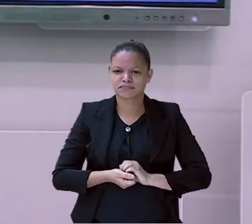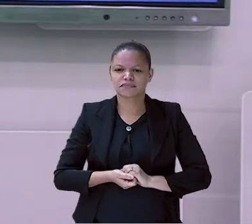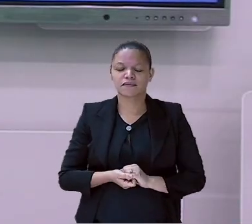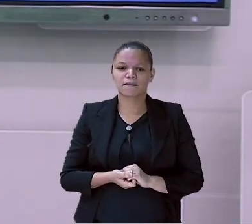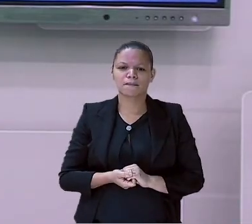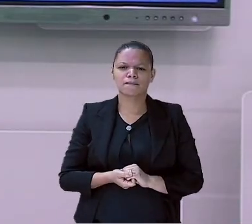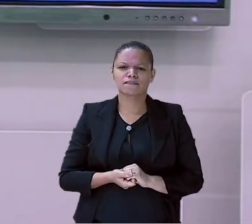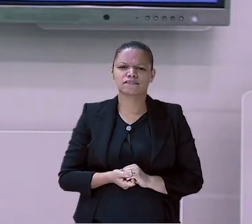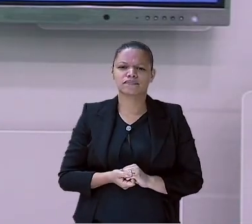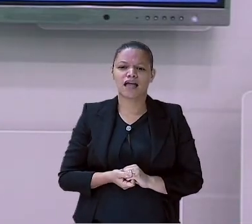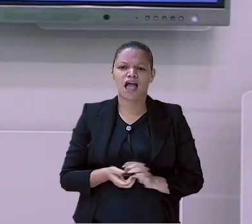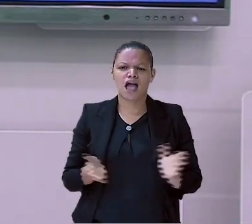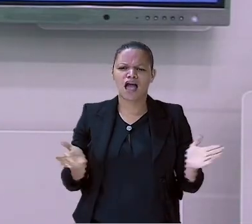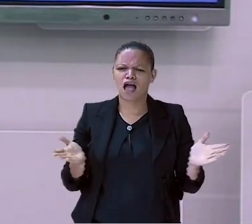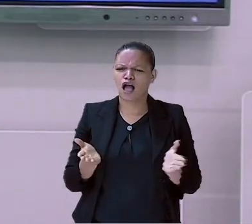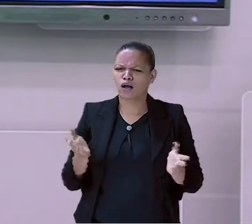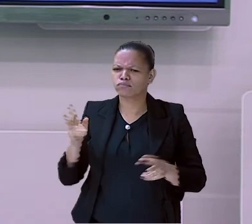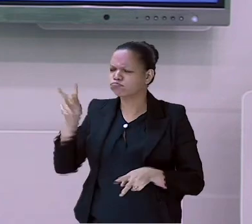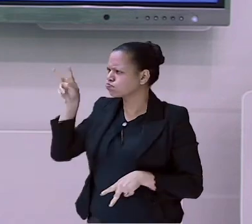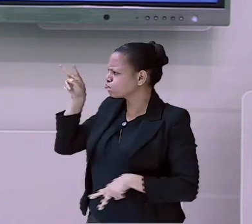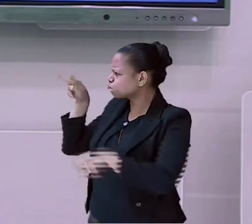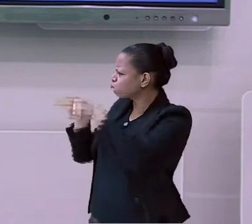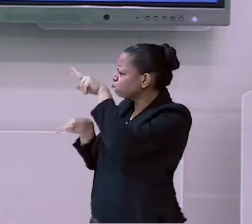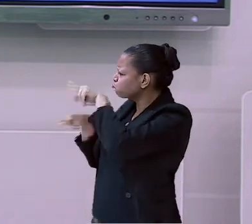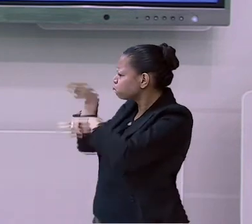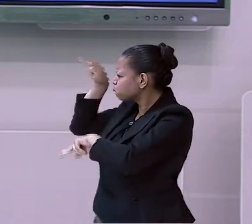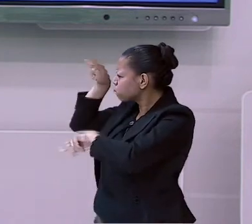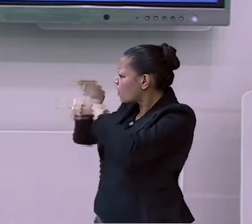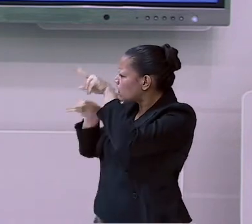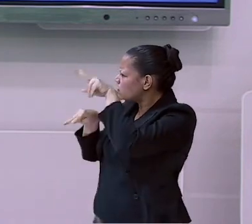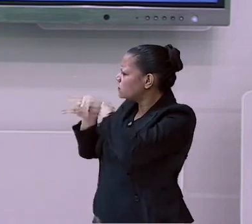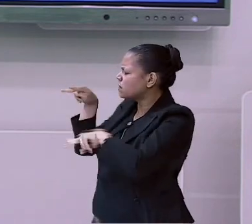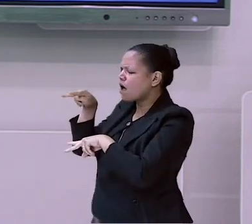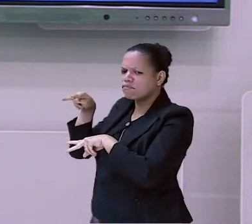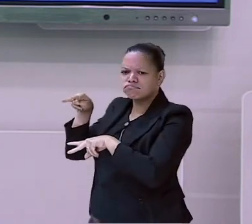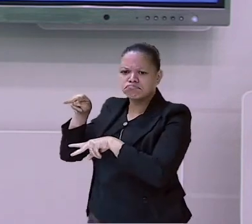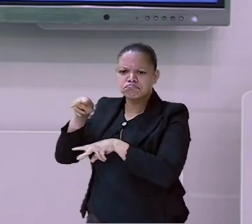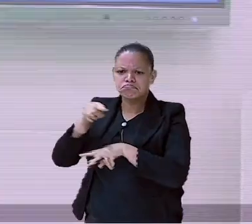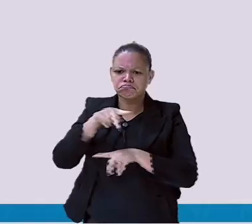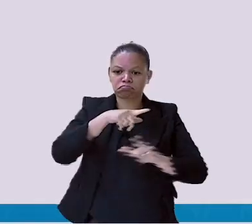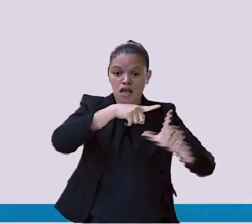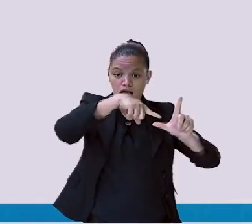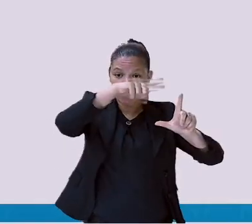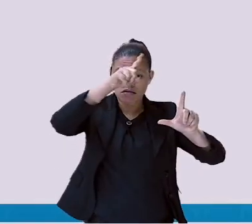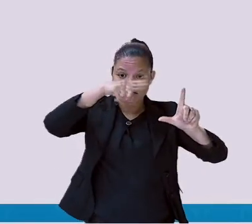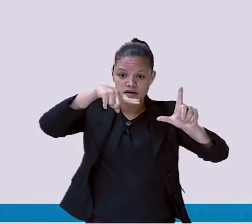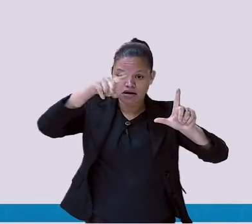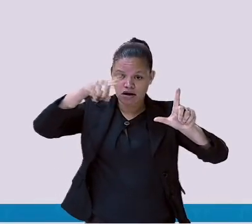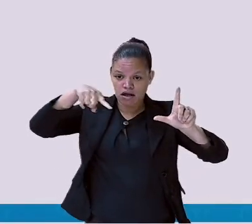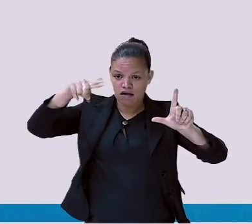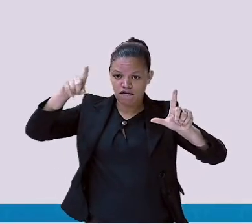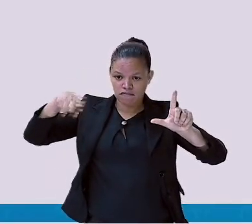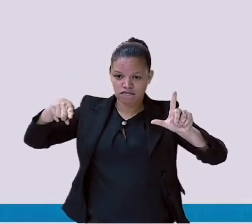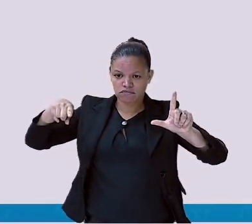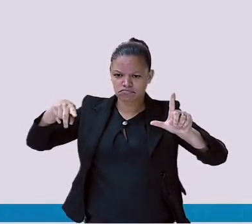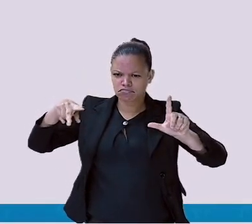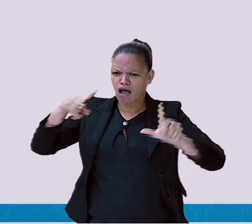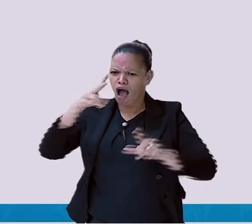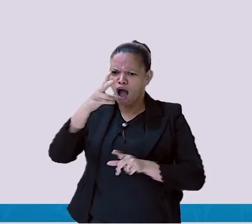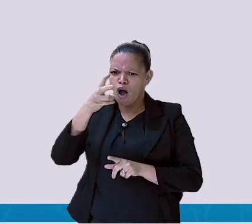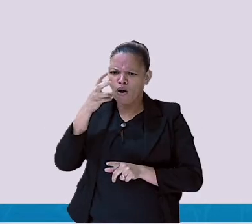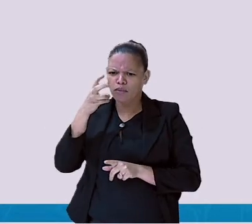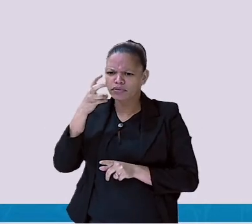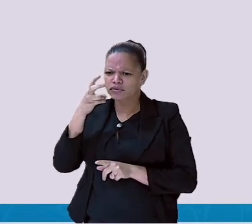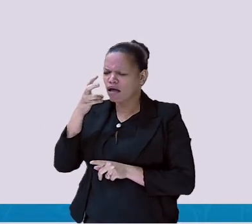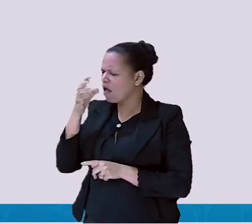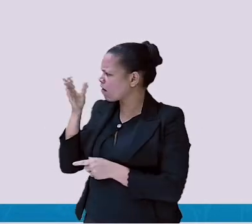Vamos analisar esse gráfico, tá? E depois nós vamos passar para uma tabela. Observe o gráfico. O gráfico está falando